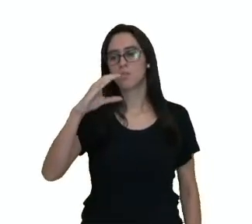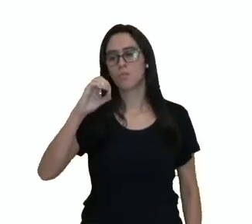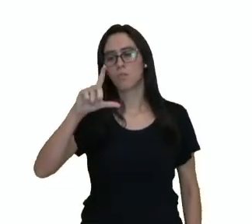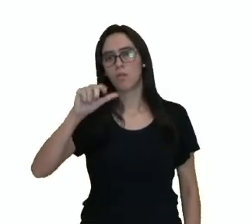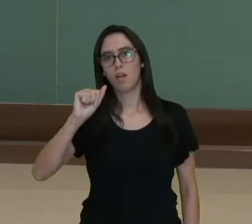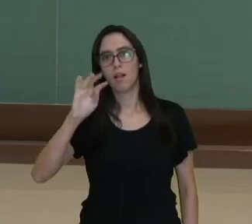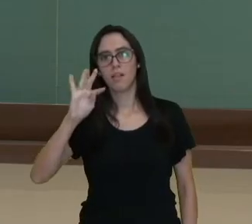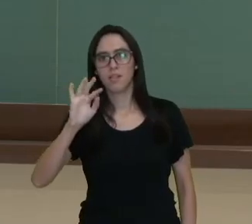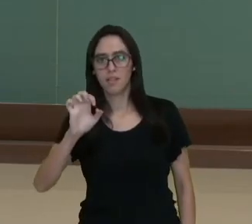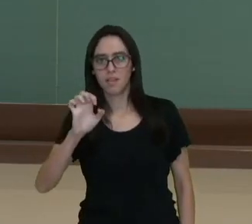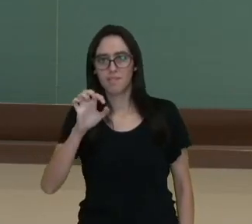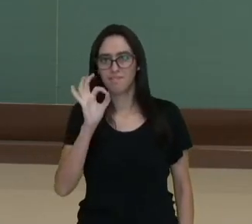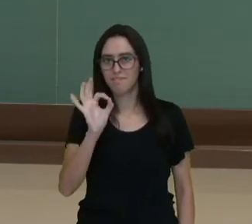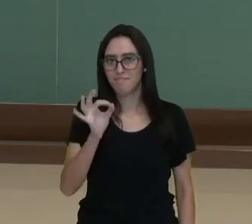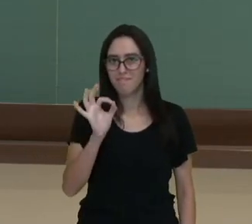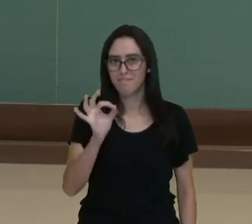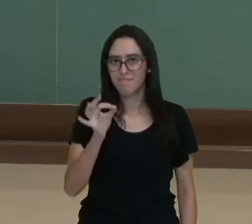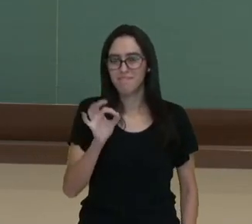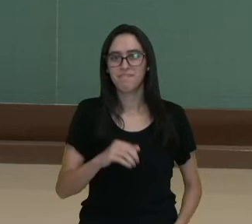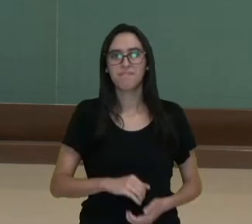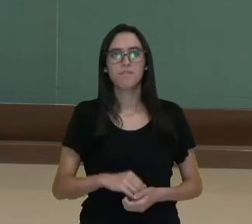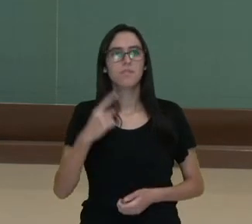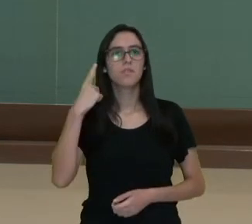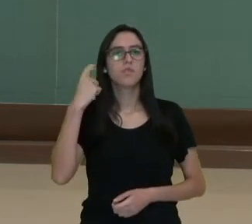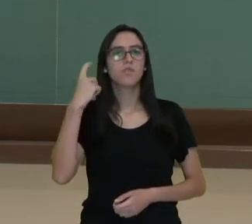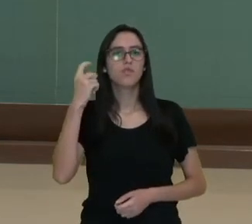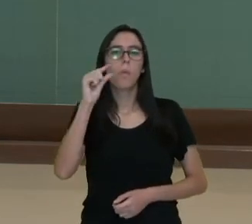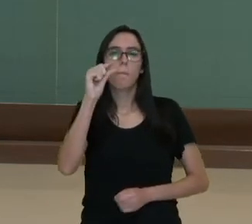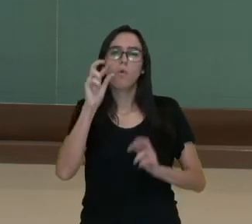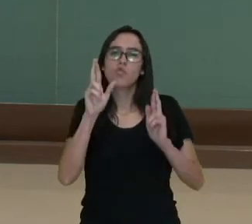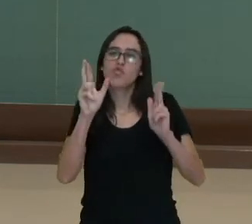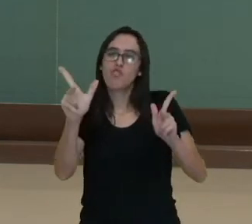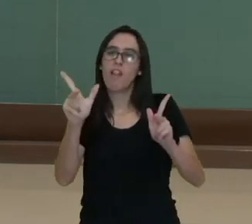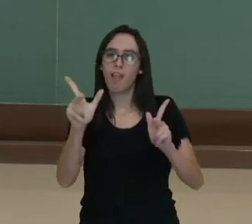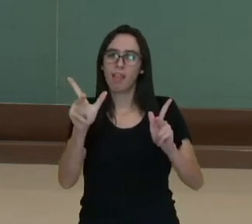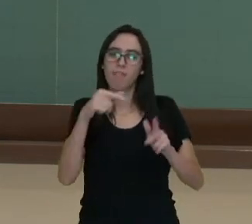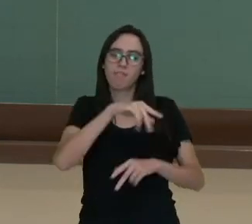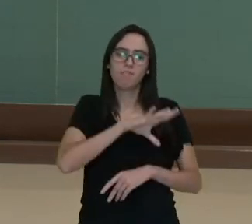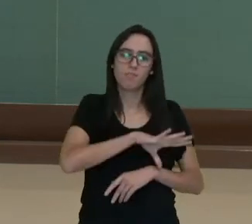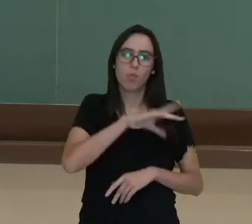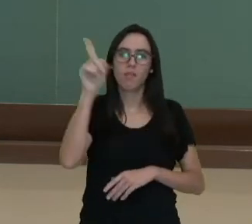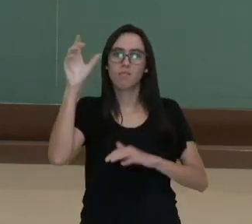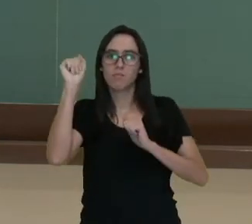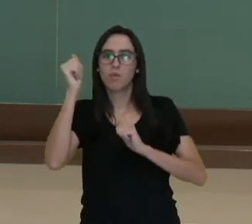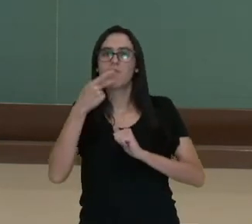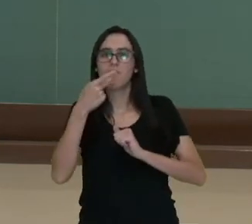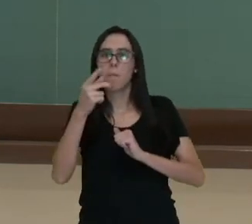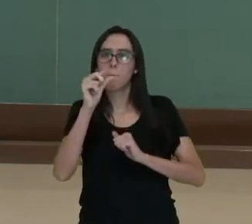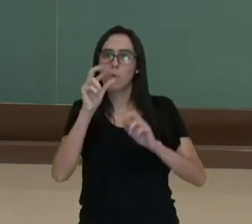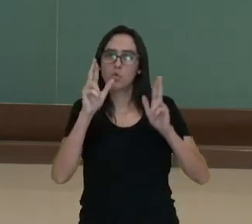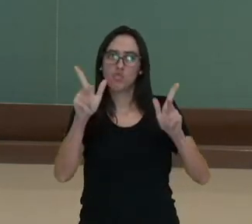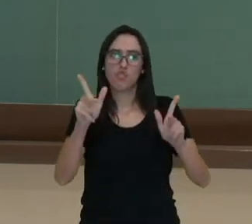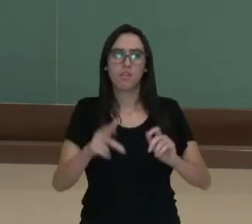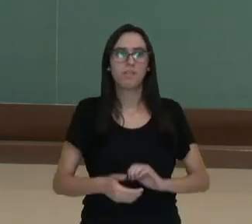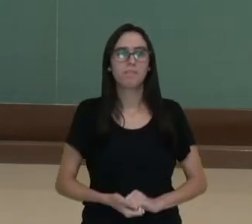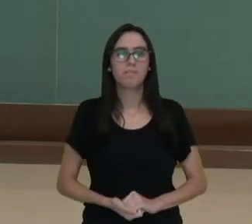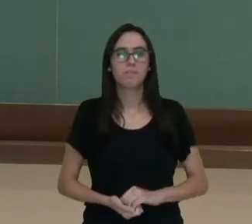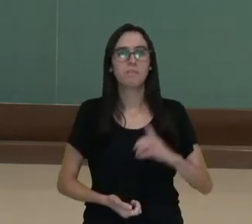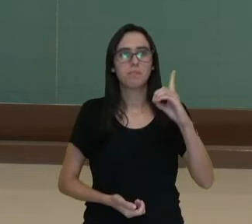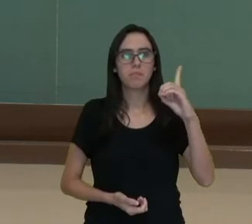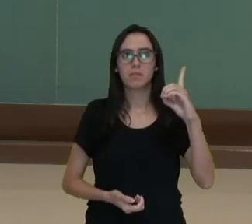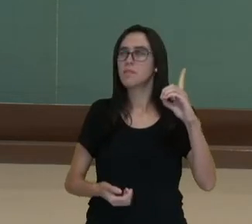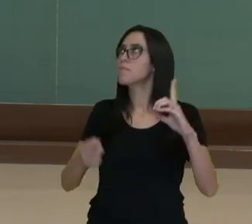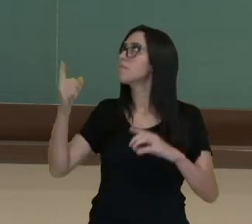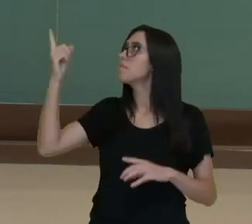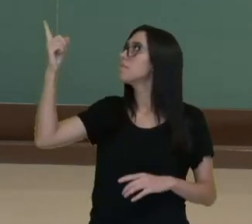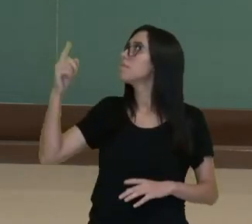Chocolate. Como se fosse ter também, ó. Cho, chocolate. Tá? Lá, lá M, lá O